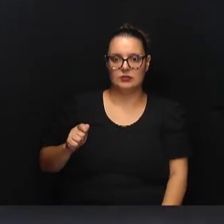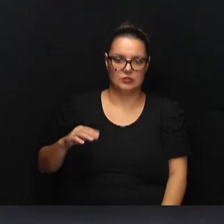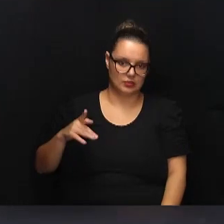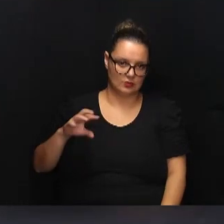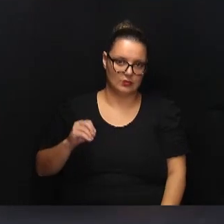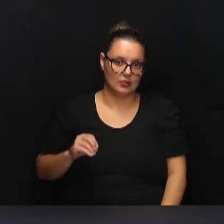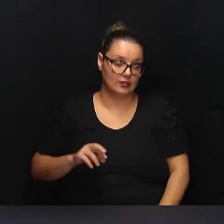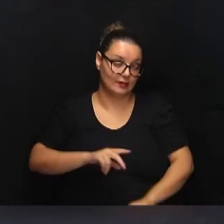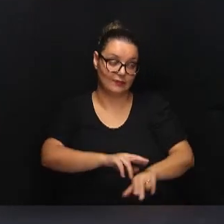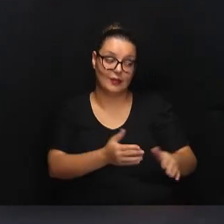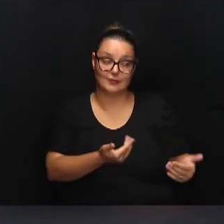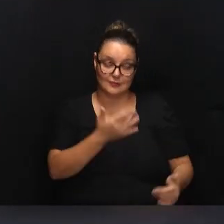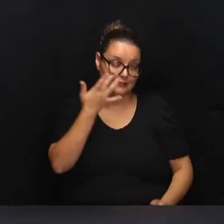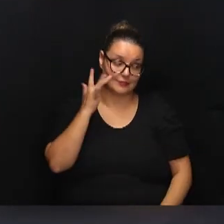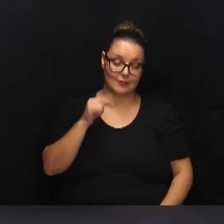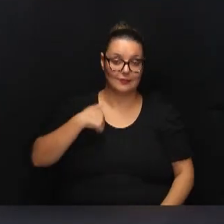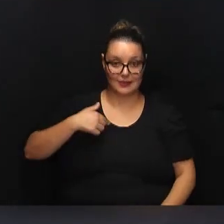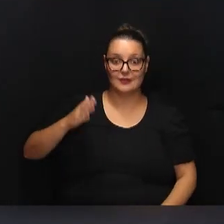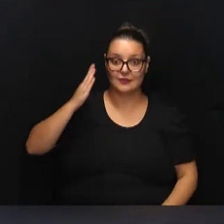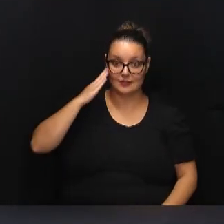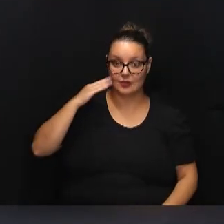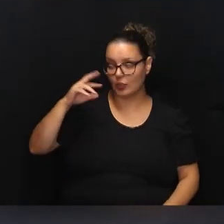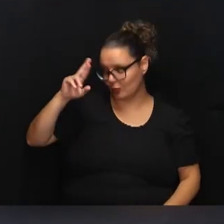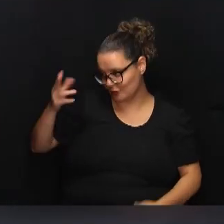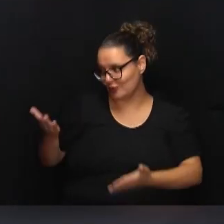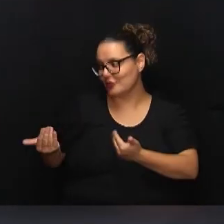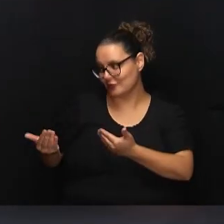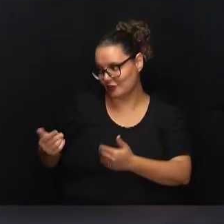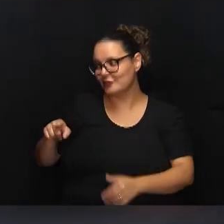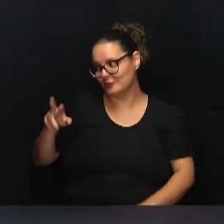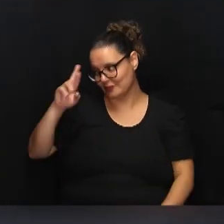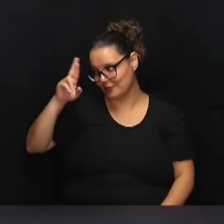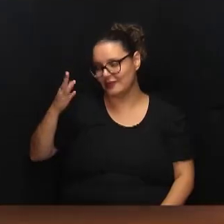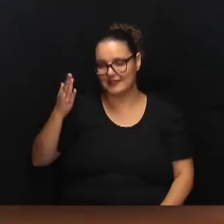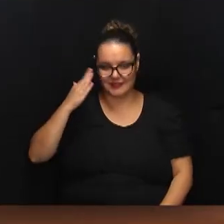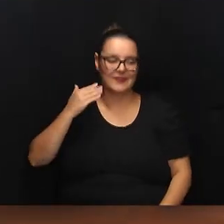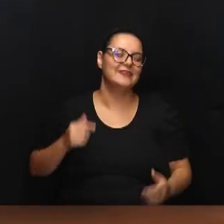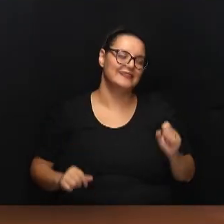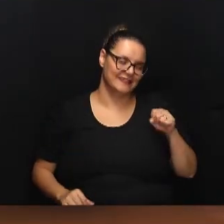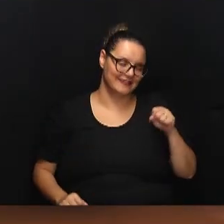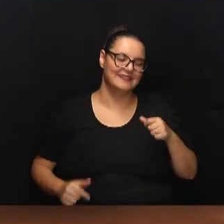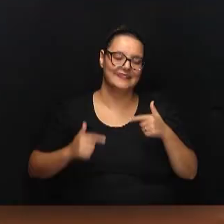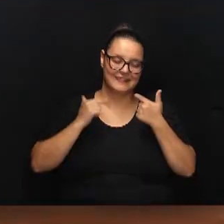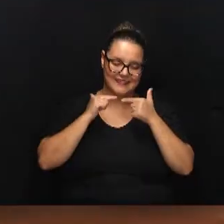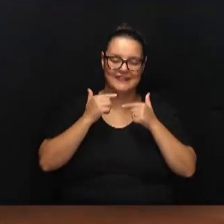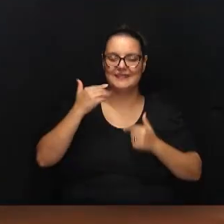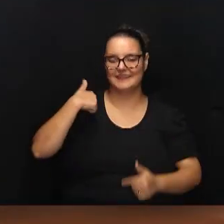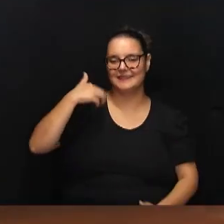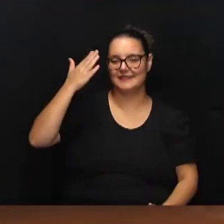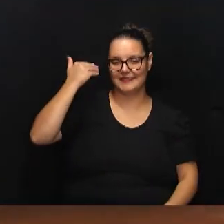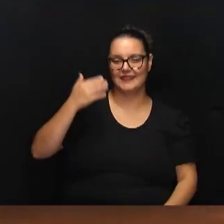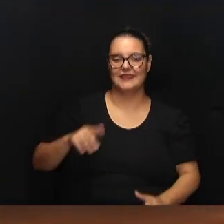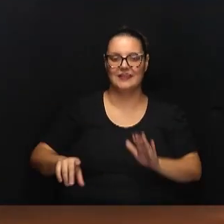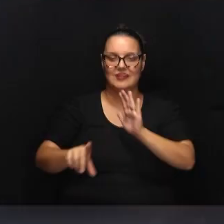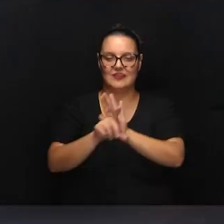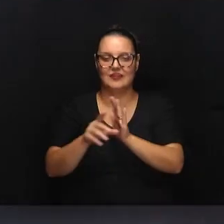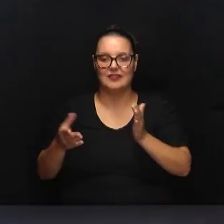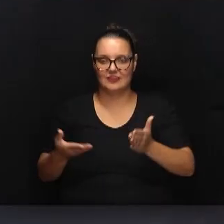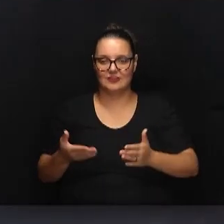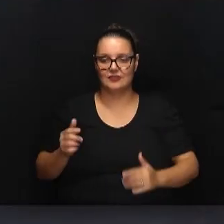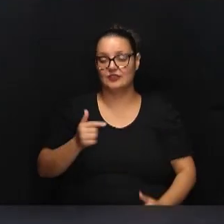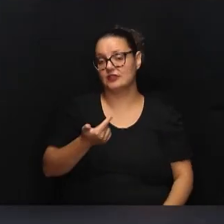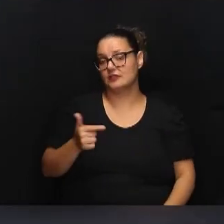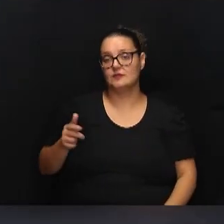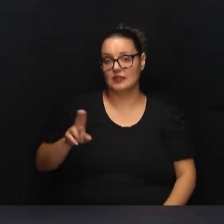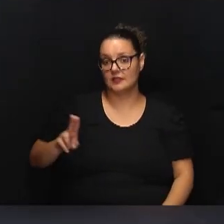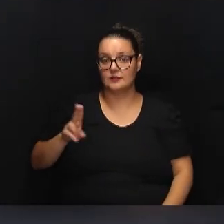sei o que era saidinha de banco. Apesar de o senhor ser jovem, o senhor sabe. Eu sei. Então é uma lei que hoje já não se utiliza mais,